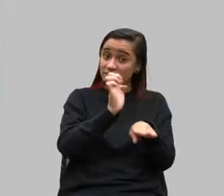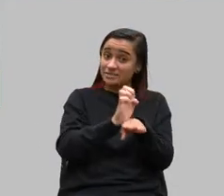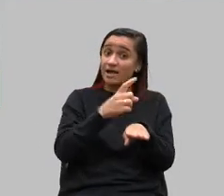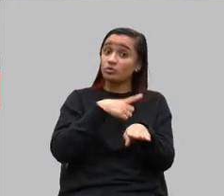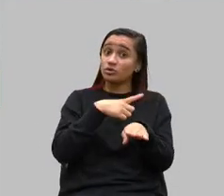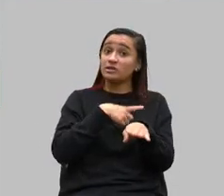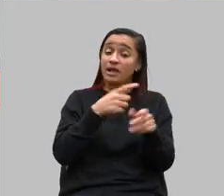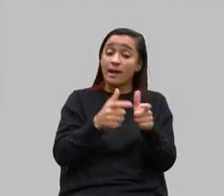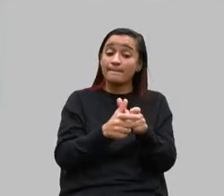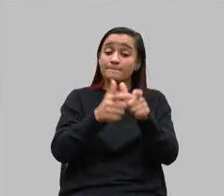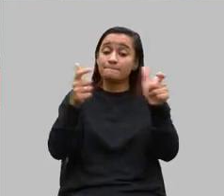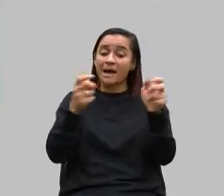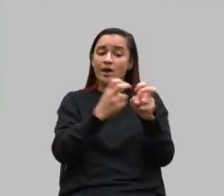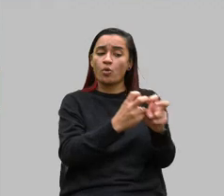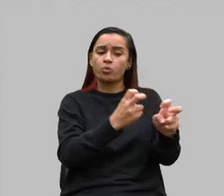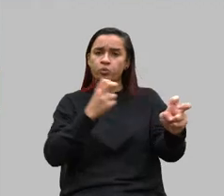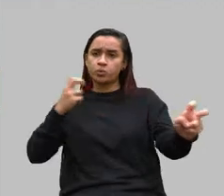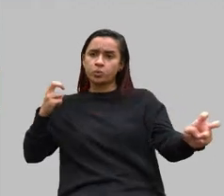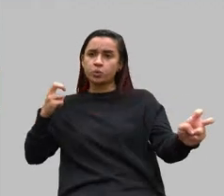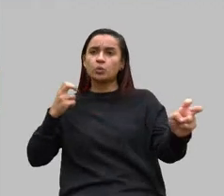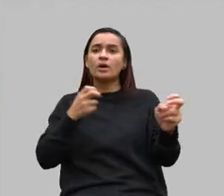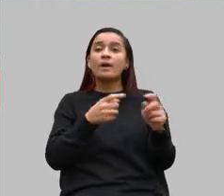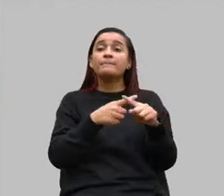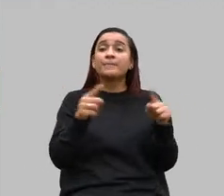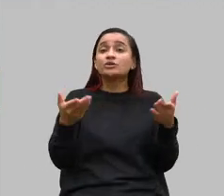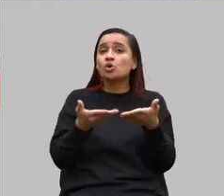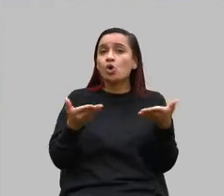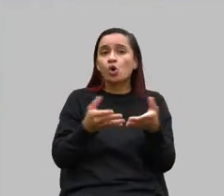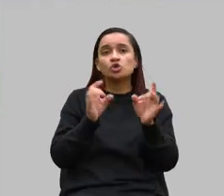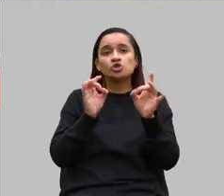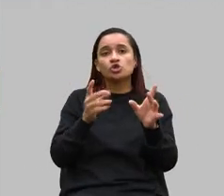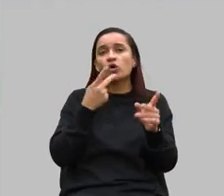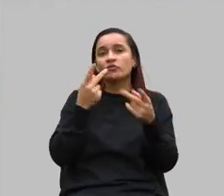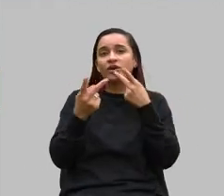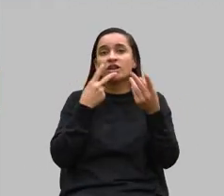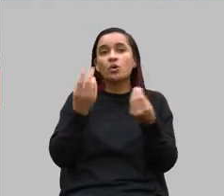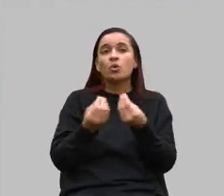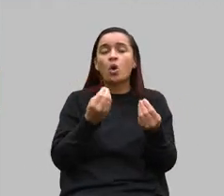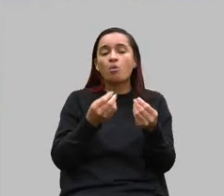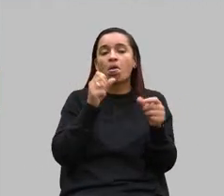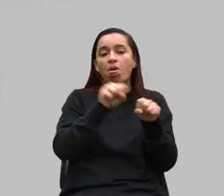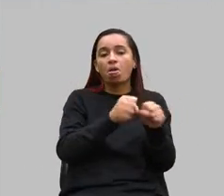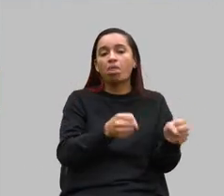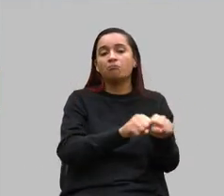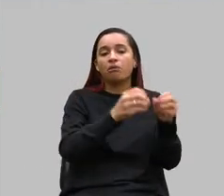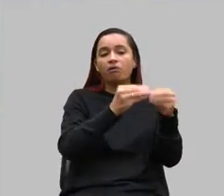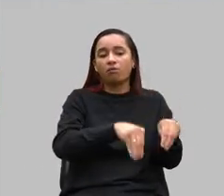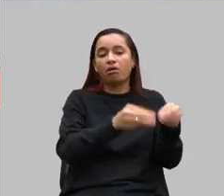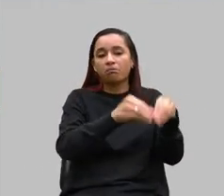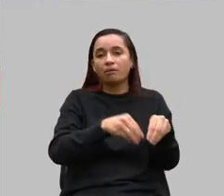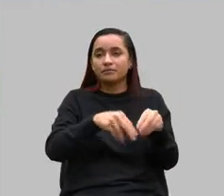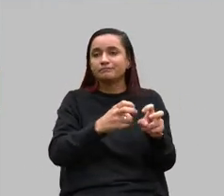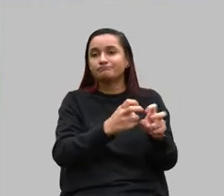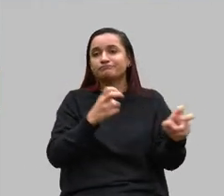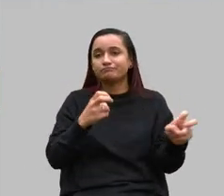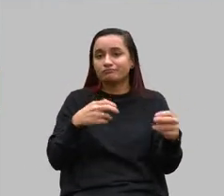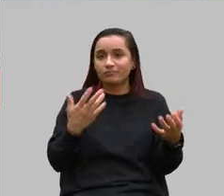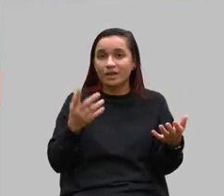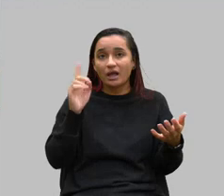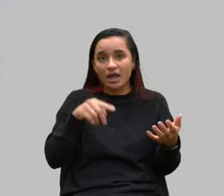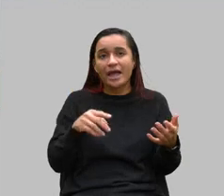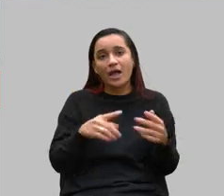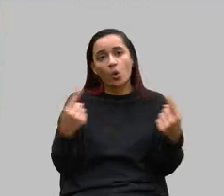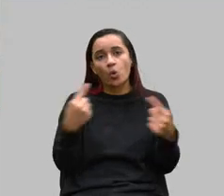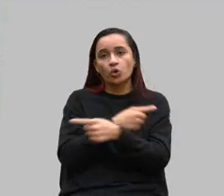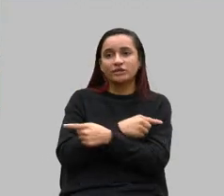malha mas que hoje só dá notícia de retração de malha que essa é tradição mas tem